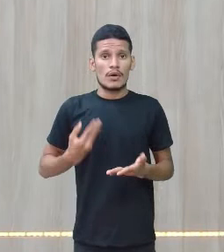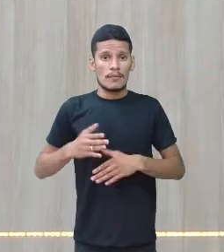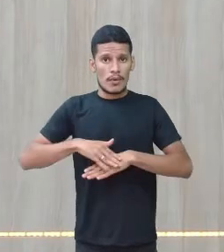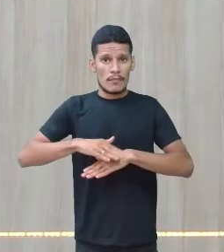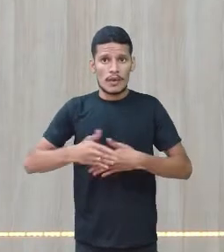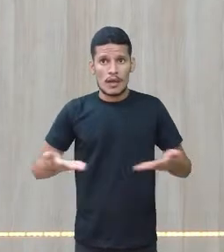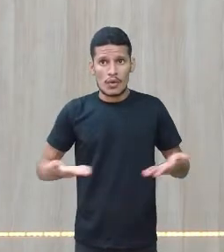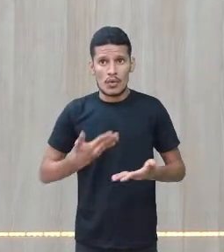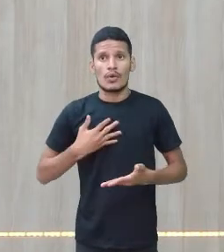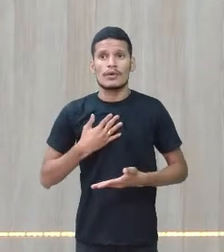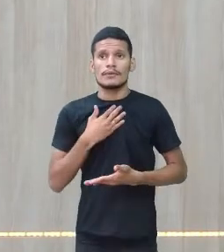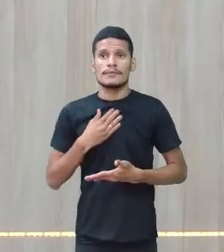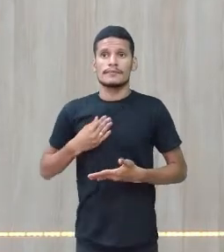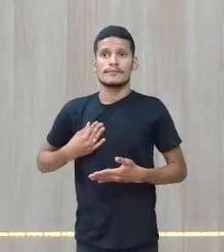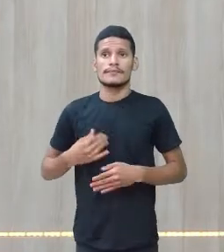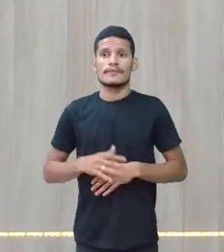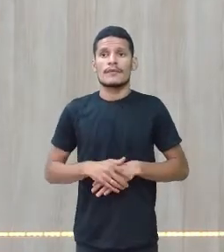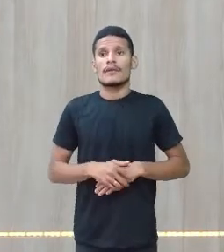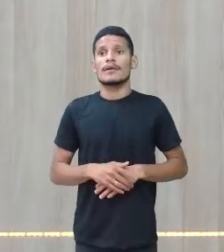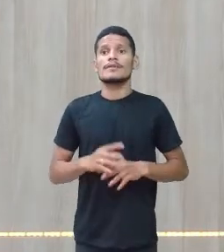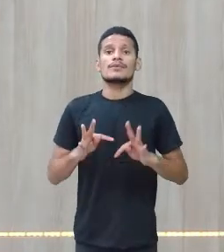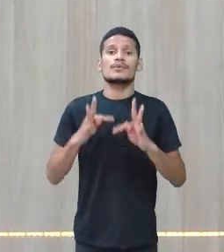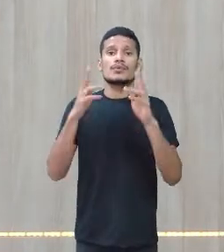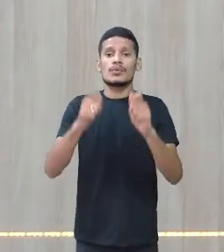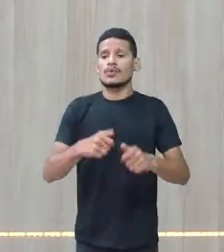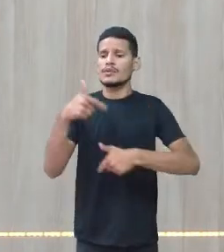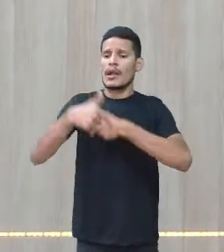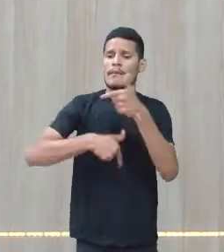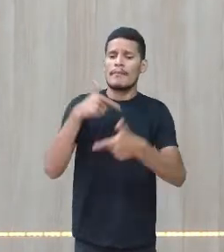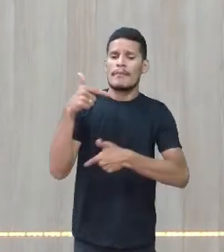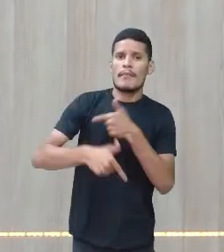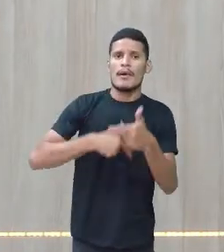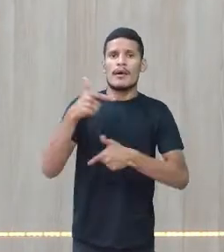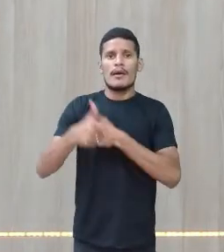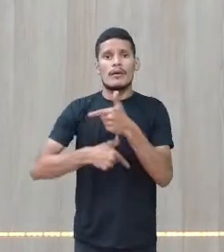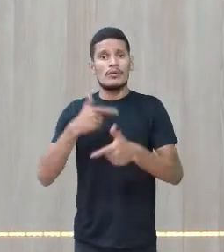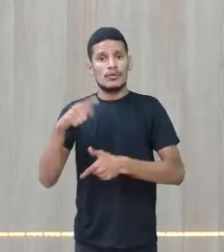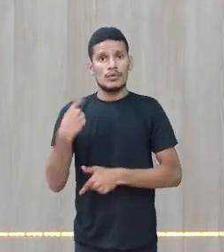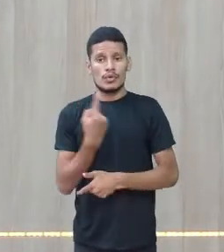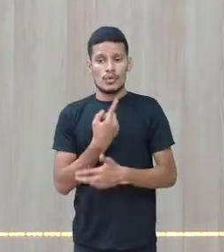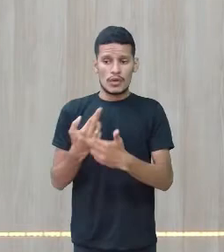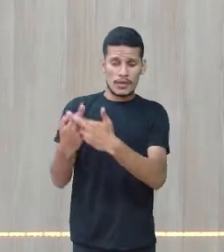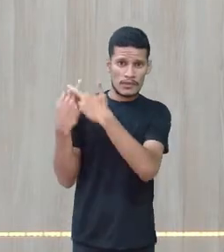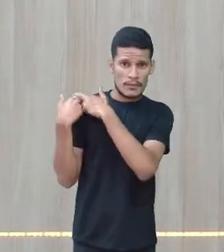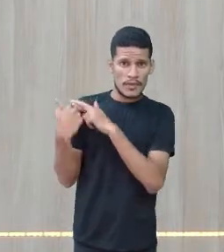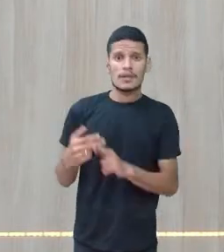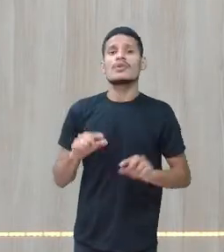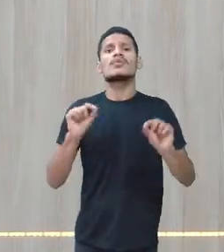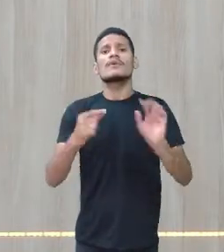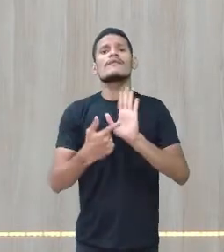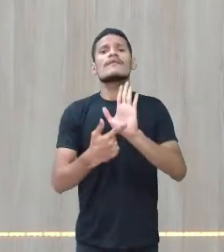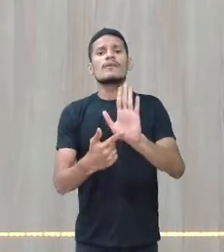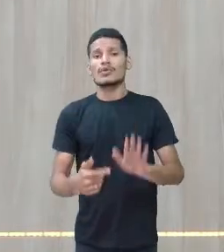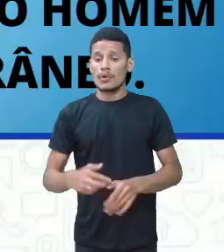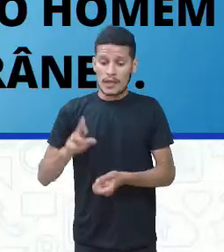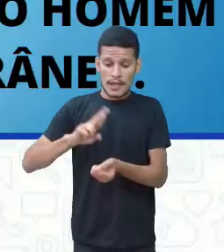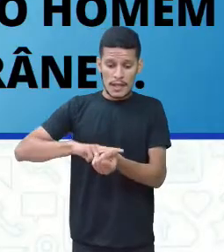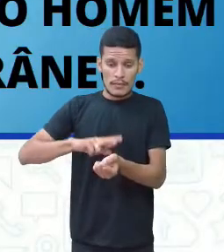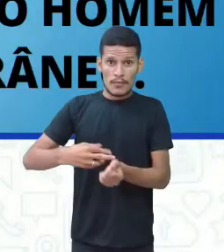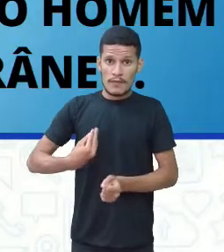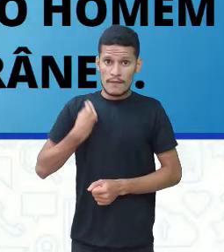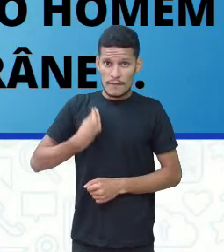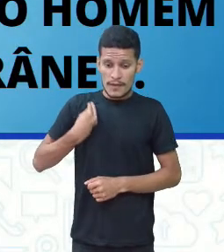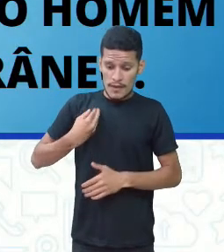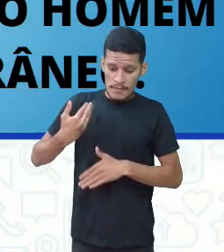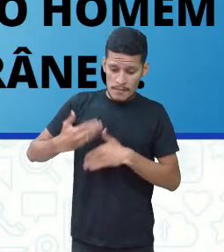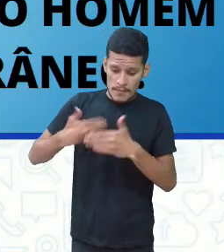agora, né? Tantos afazeres, tantas responsabilidades. E eu trago aqui para vocês dizendo que o ritmo de vida